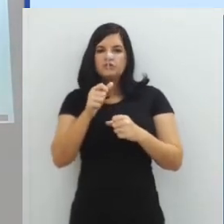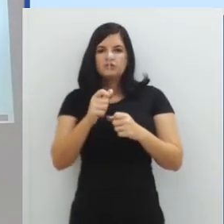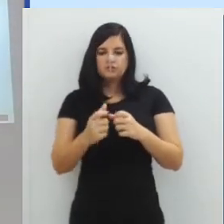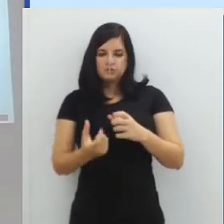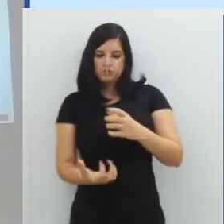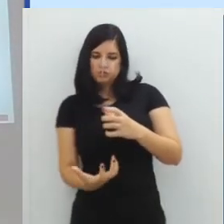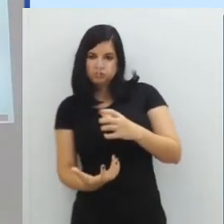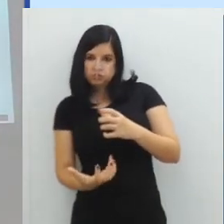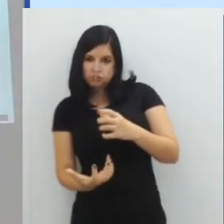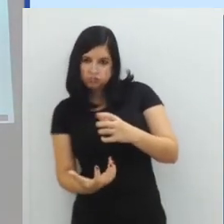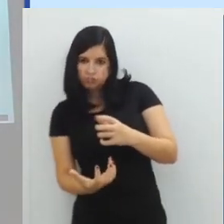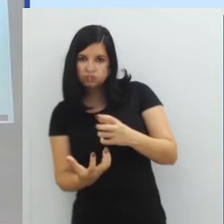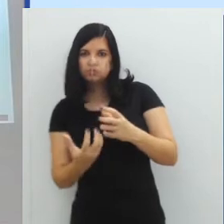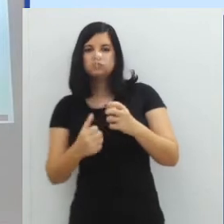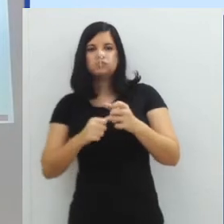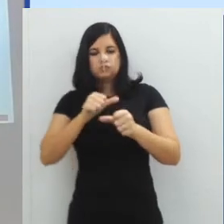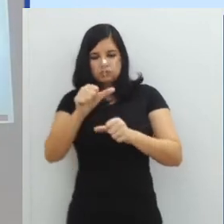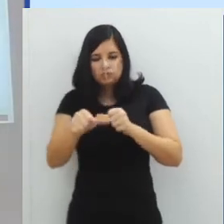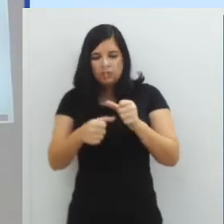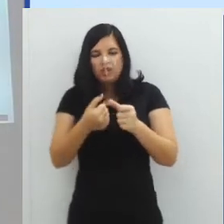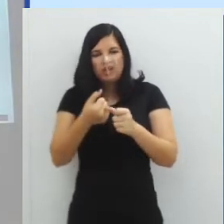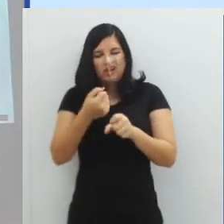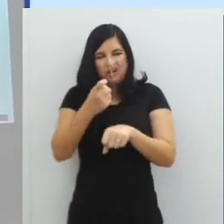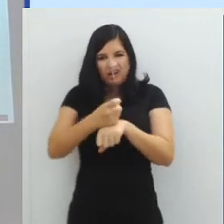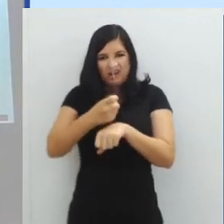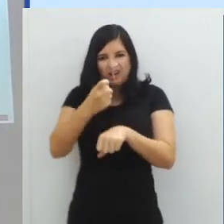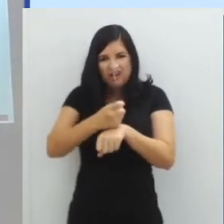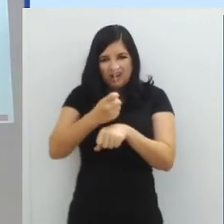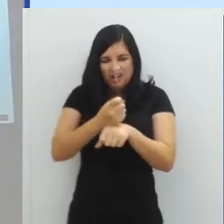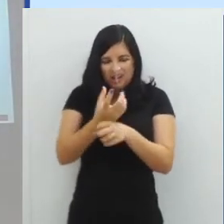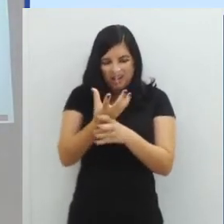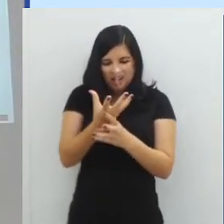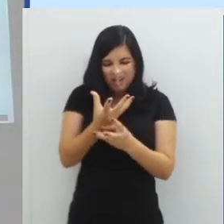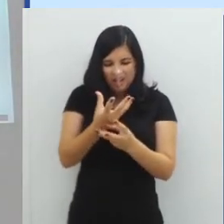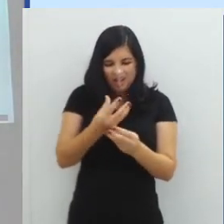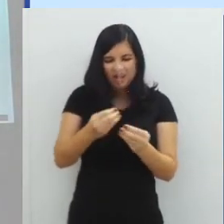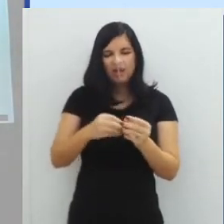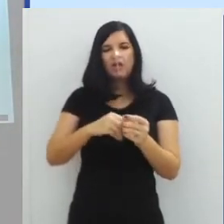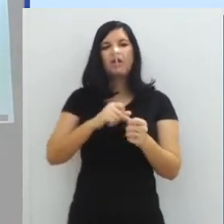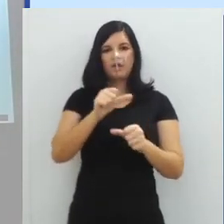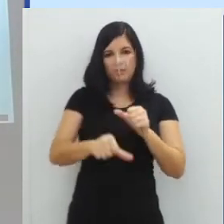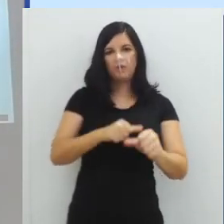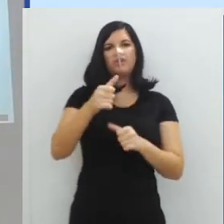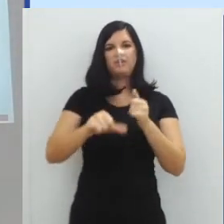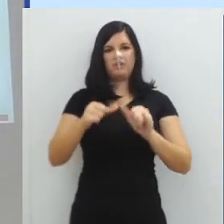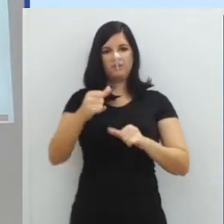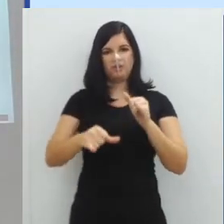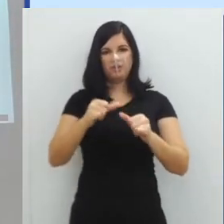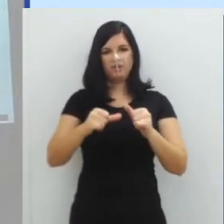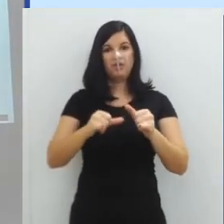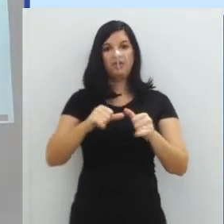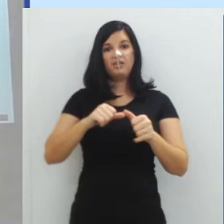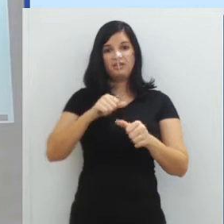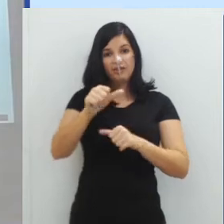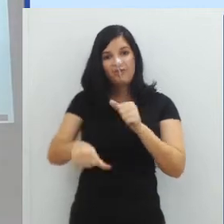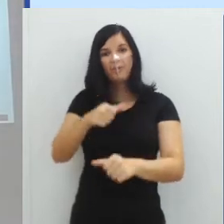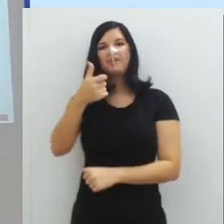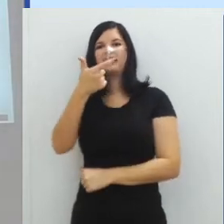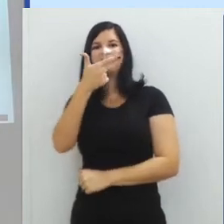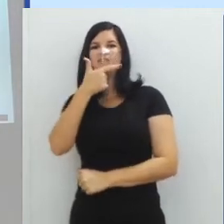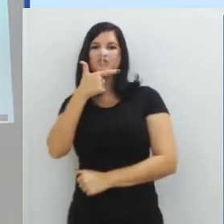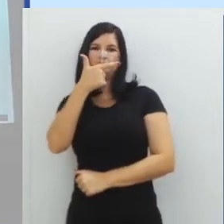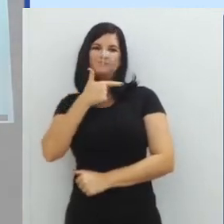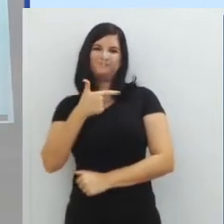ali é um processo químico. O leite está passando por um processo de fermentação e ele vira o queijo. Tá certo? Isso é